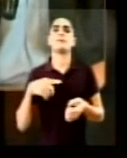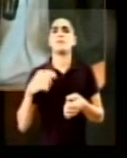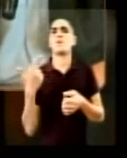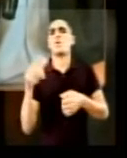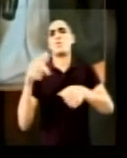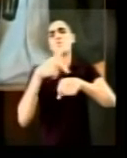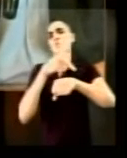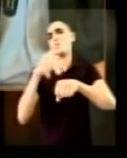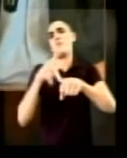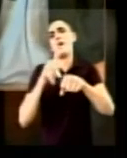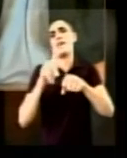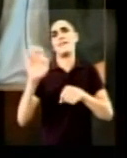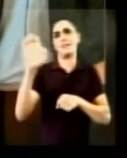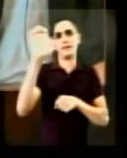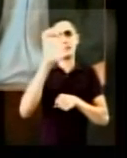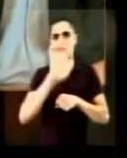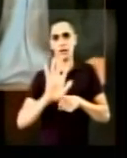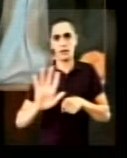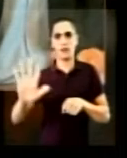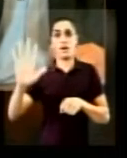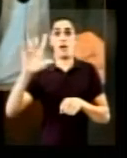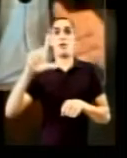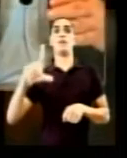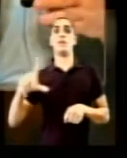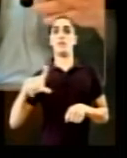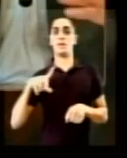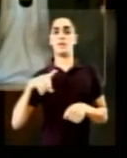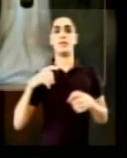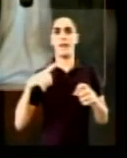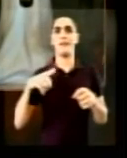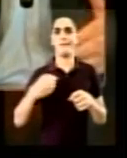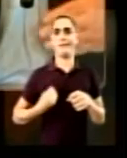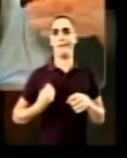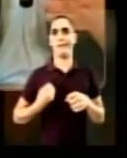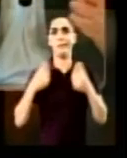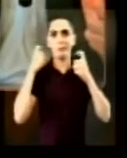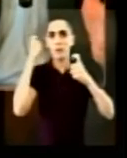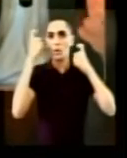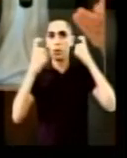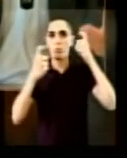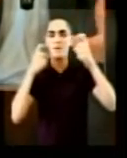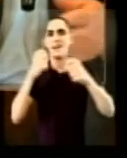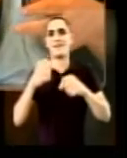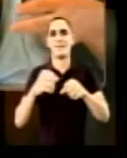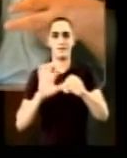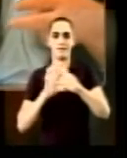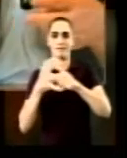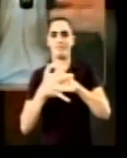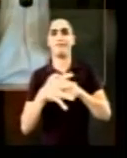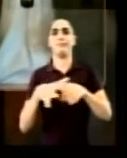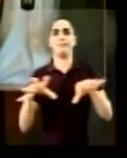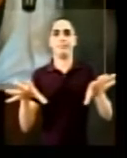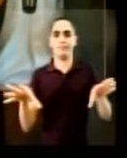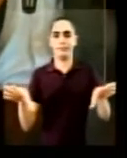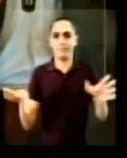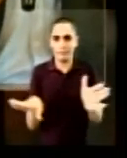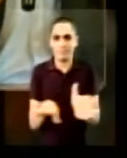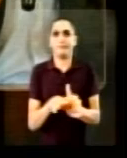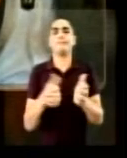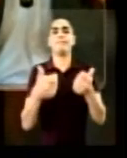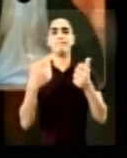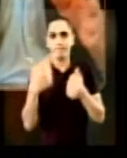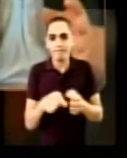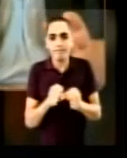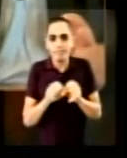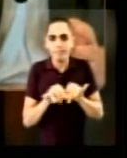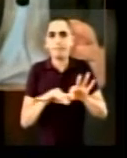onda? Um deles, já comentado em televisão, são 2 países, está ocorrendo em